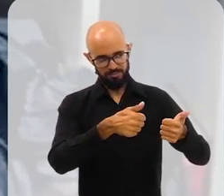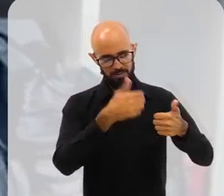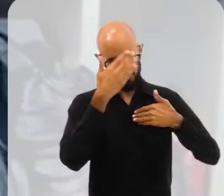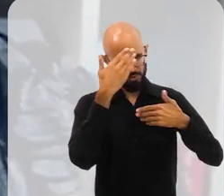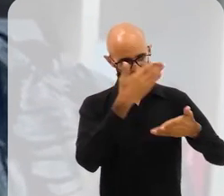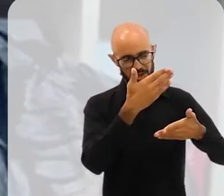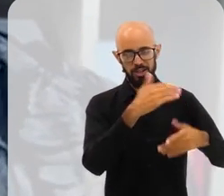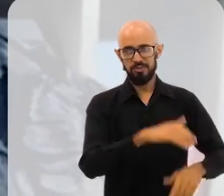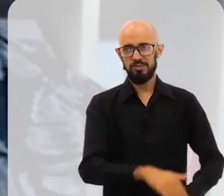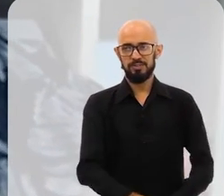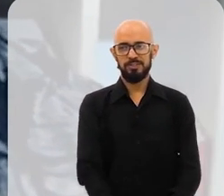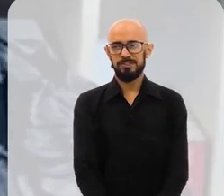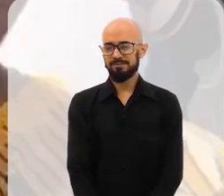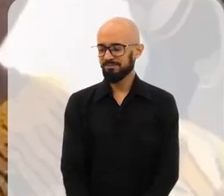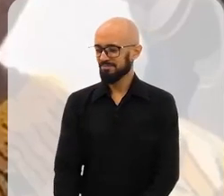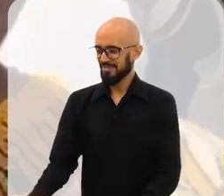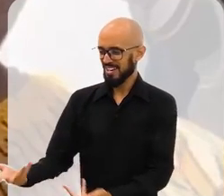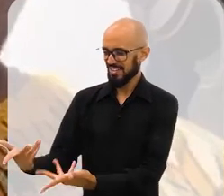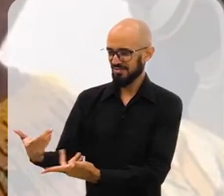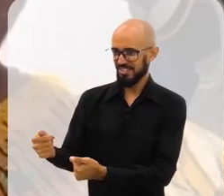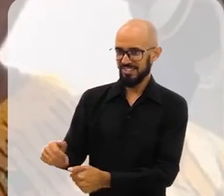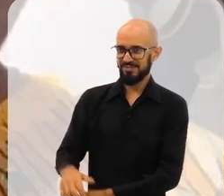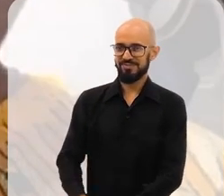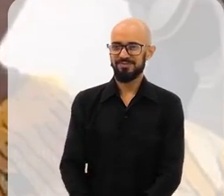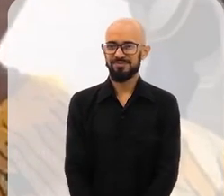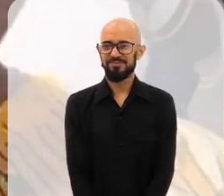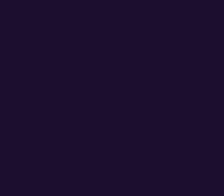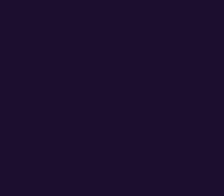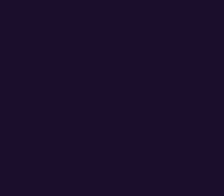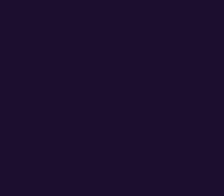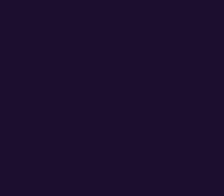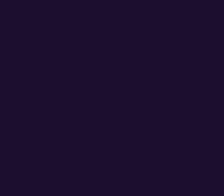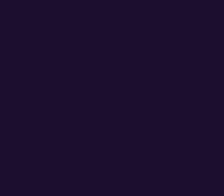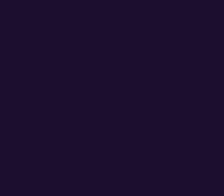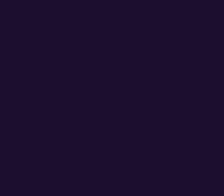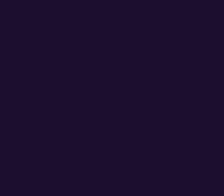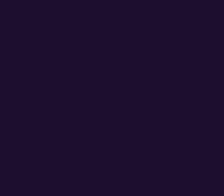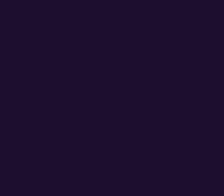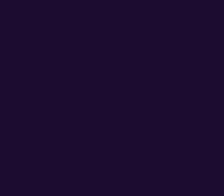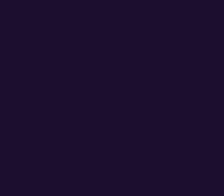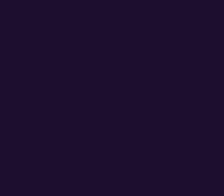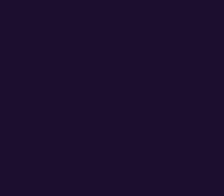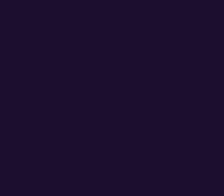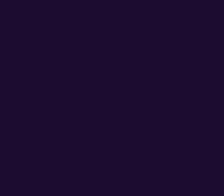Muito obrigado Leandro que maravilha e